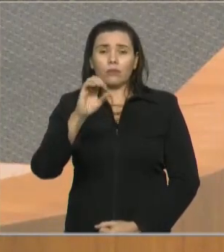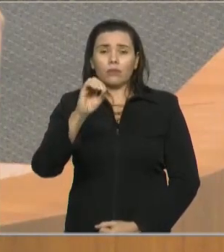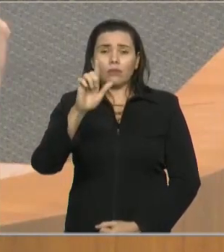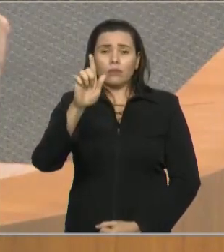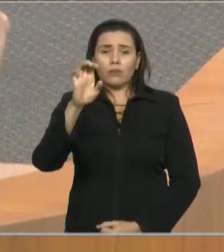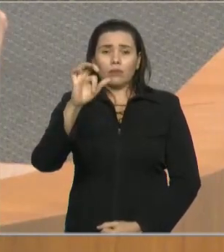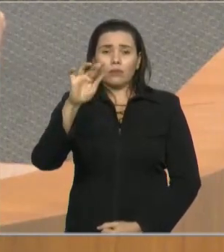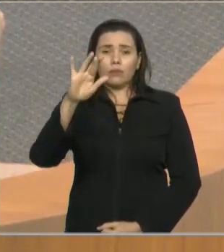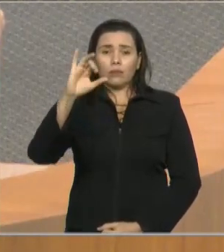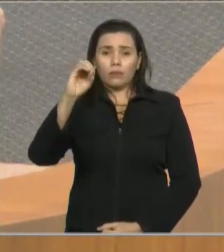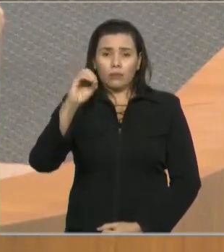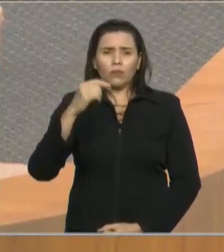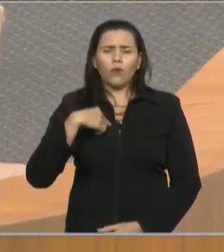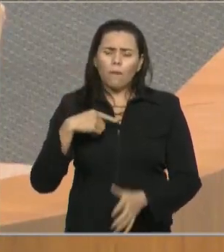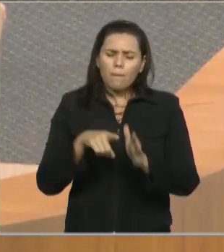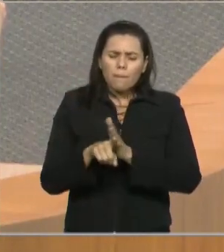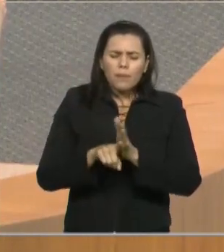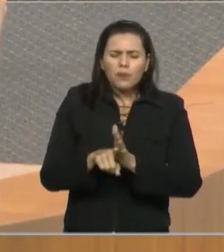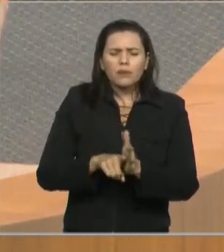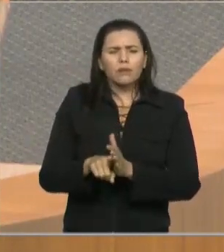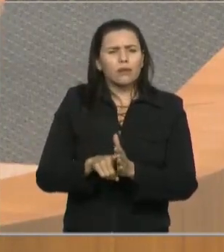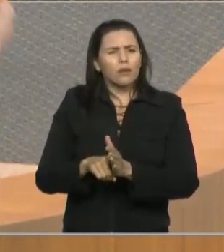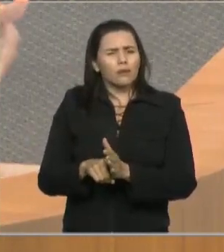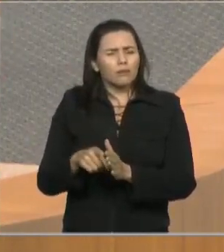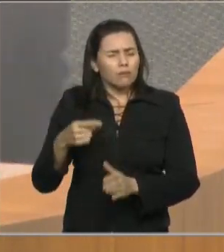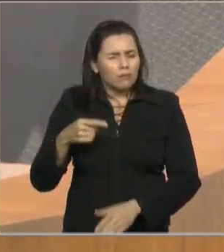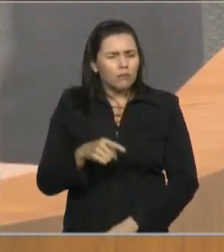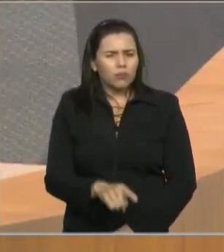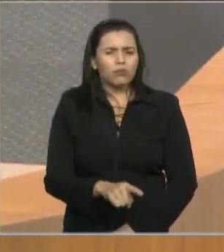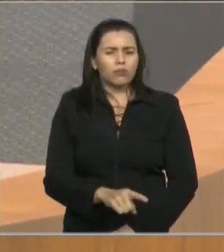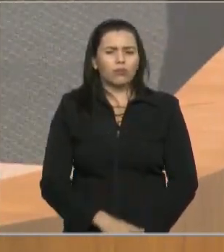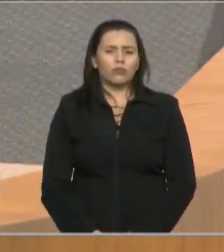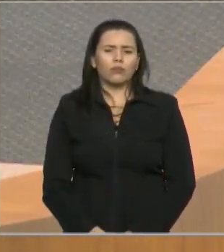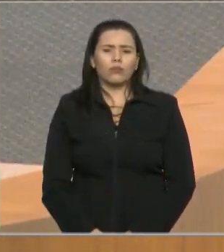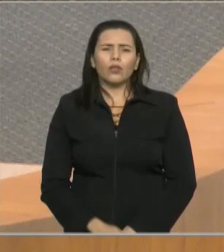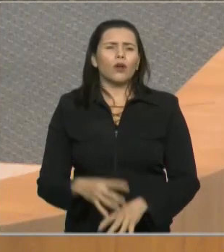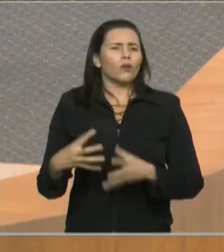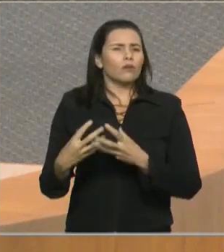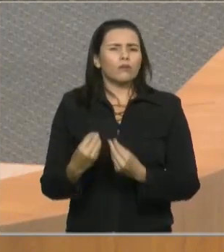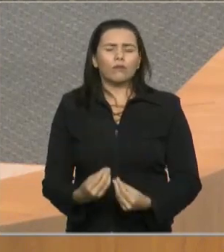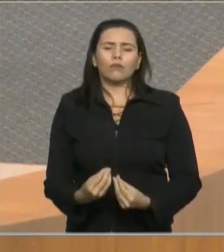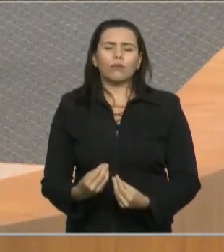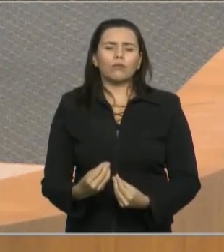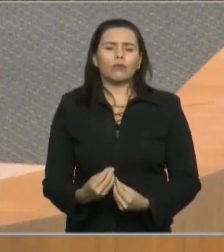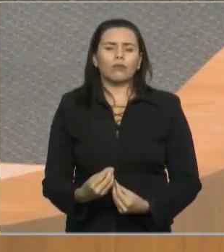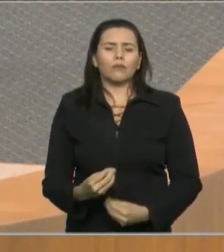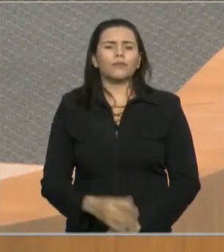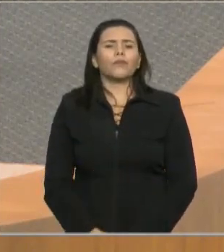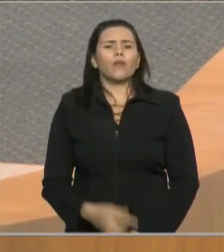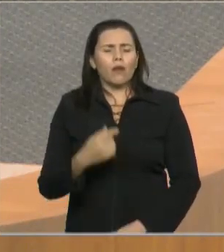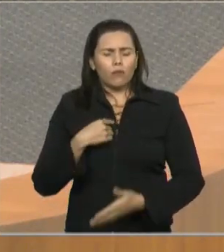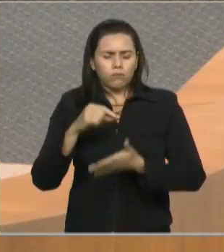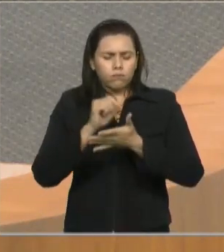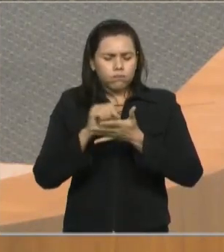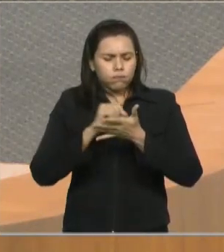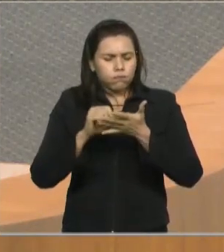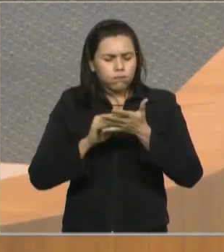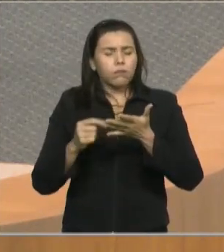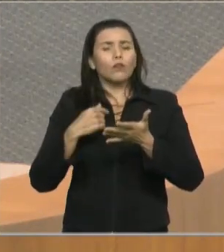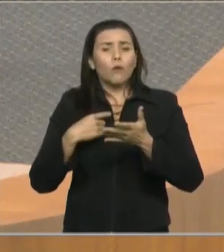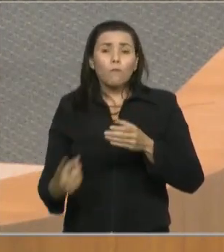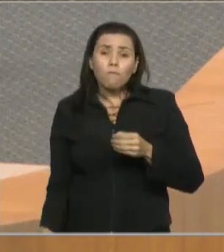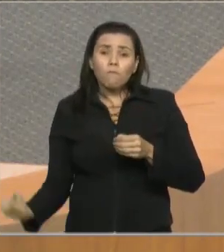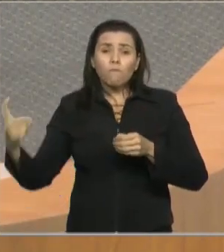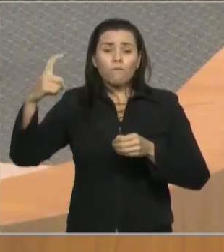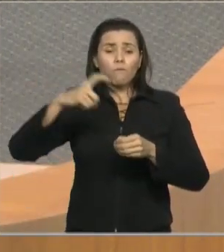essas denúncias e tão logo nós as tenhamos de forma concreta, não só traremos para a Assembleia Legislativa do Estado do